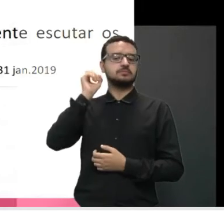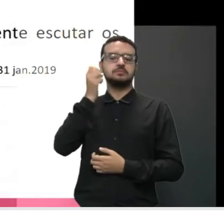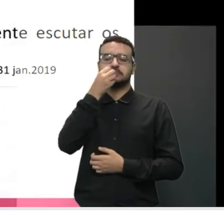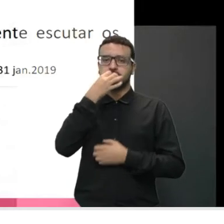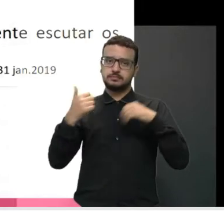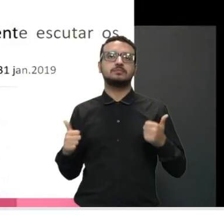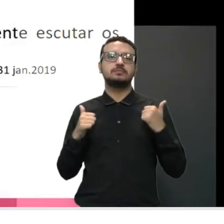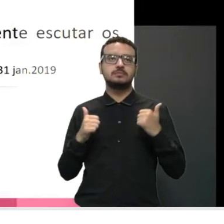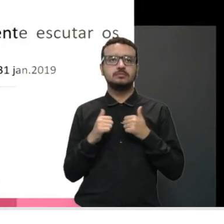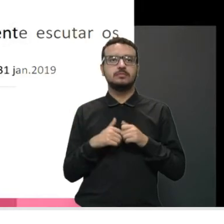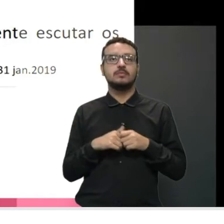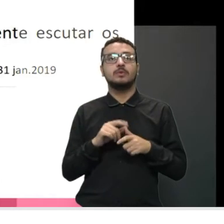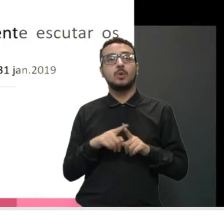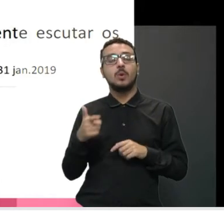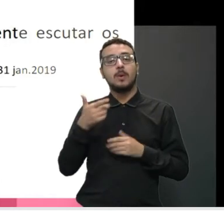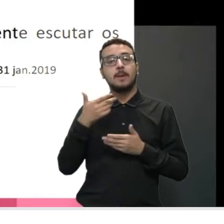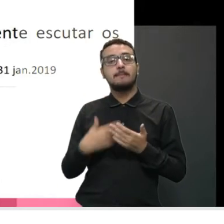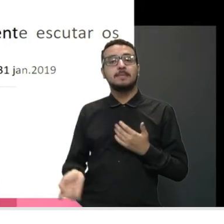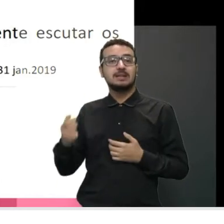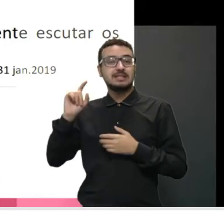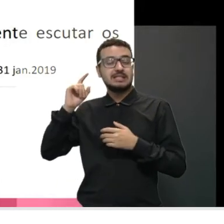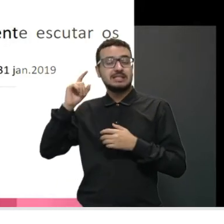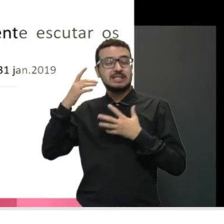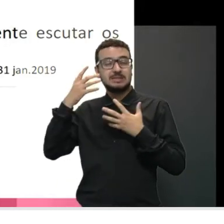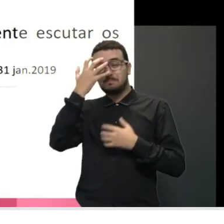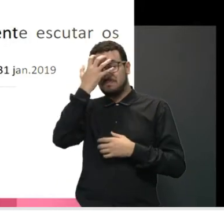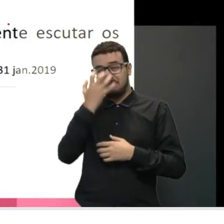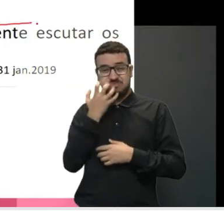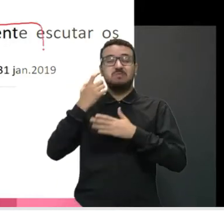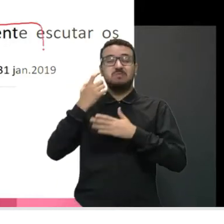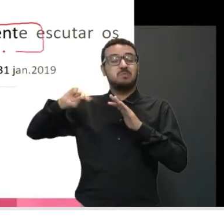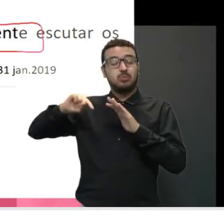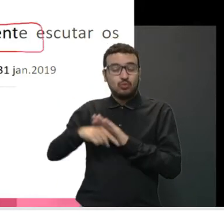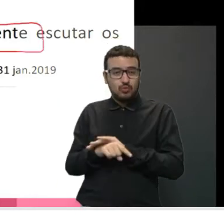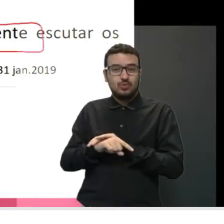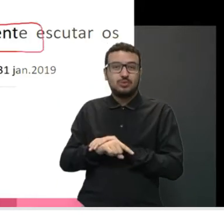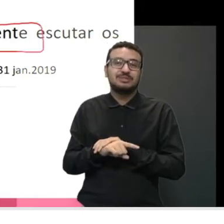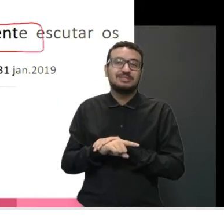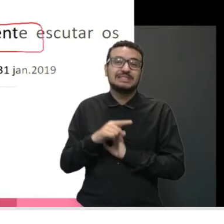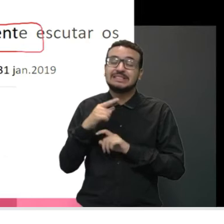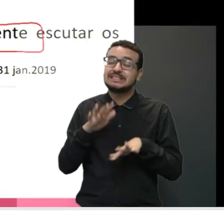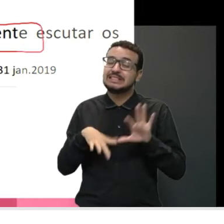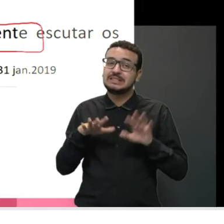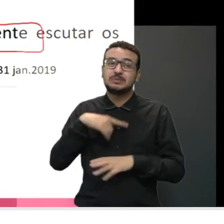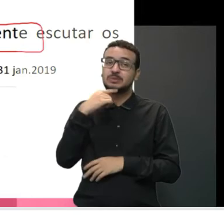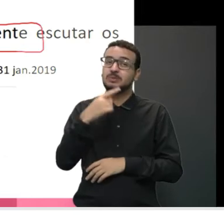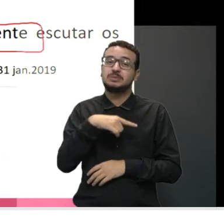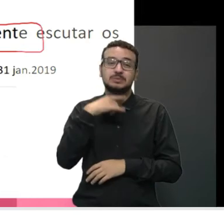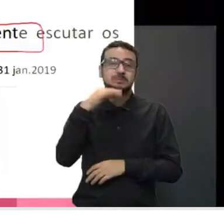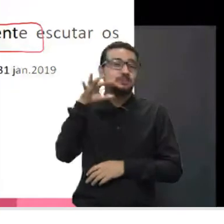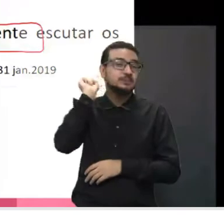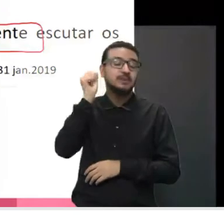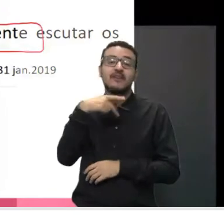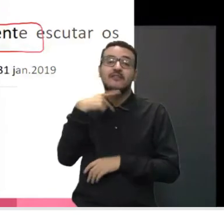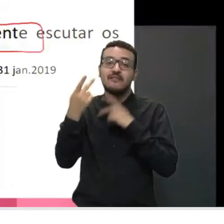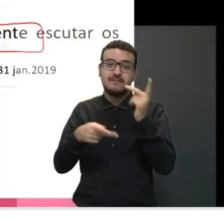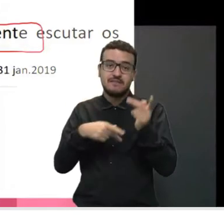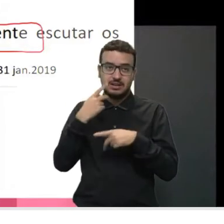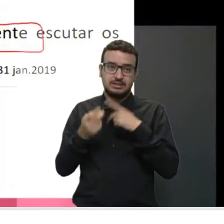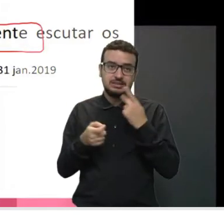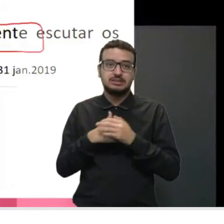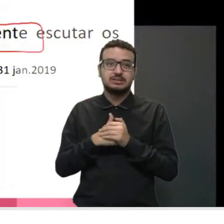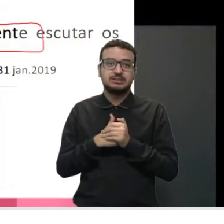ser insuficiente para escutar os sons da fala, que é o caso de João Pedro que eu apresentei. Aqui nós temos alguns tipos de